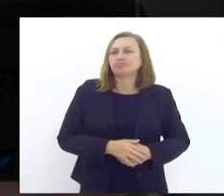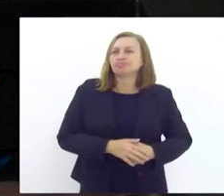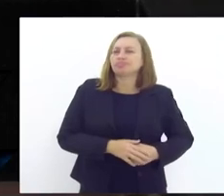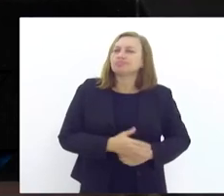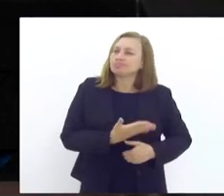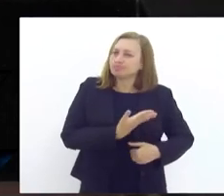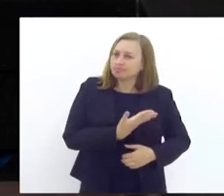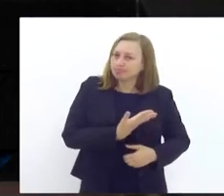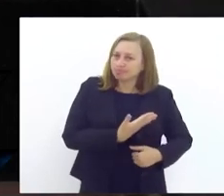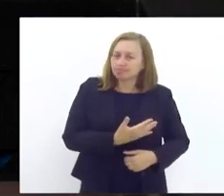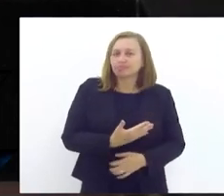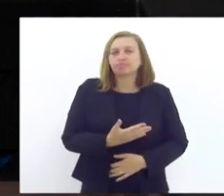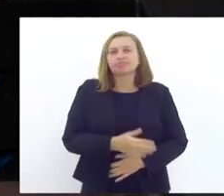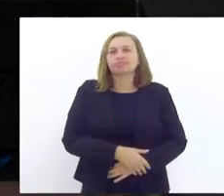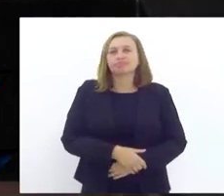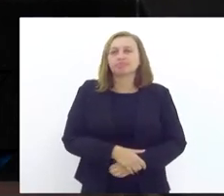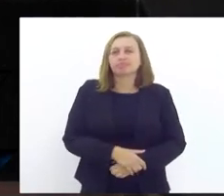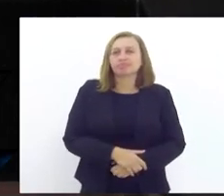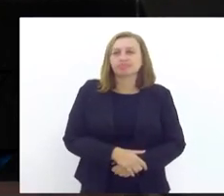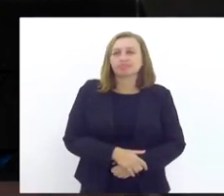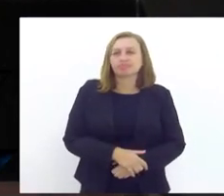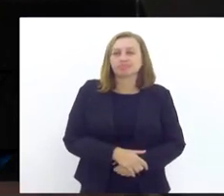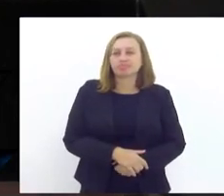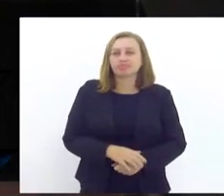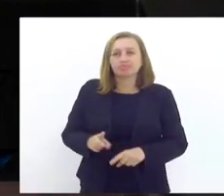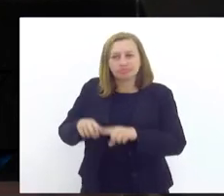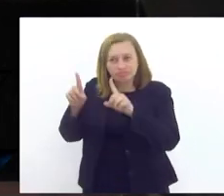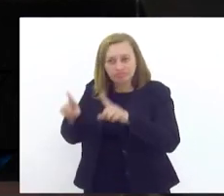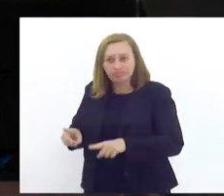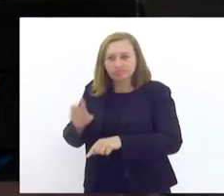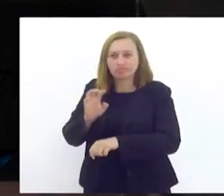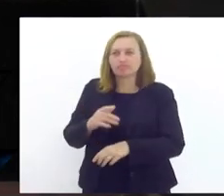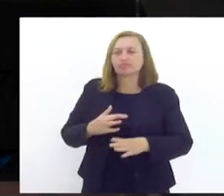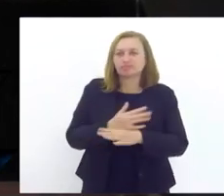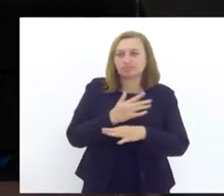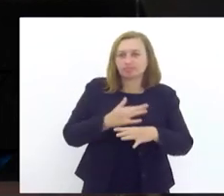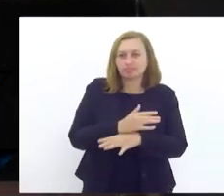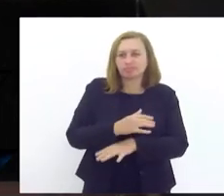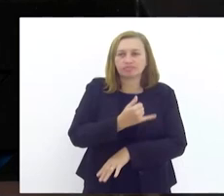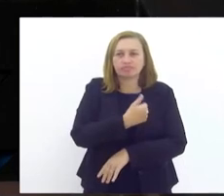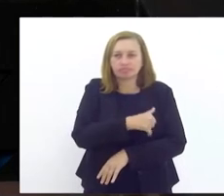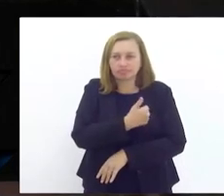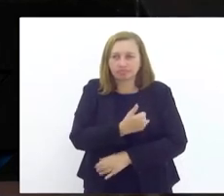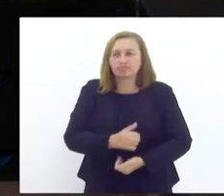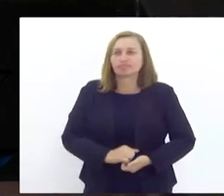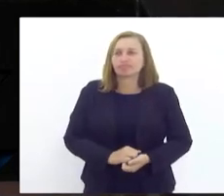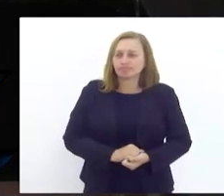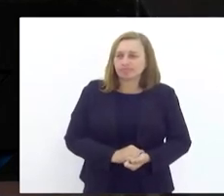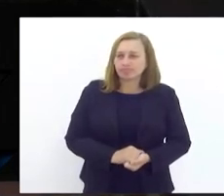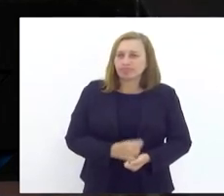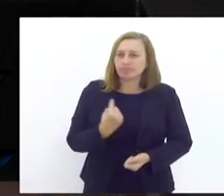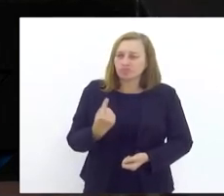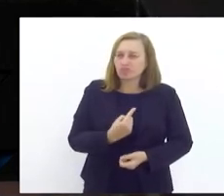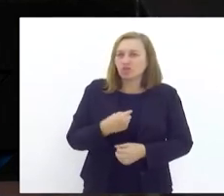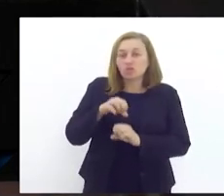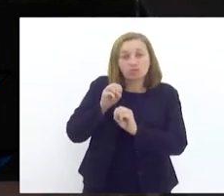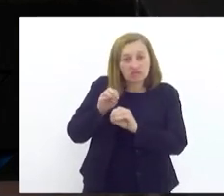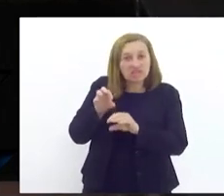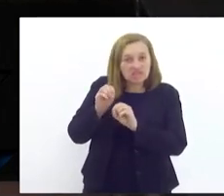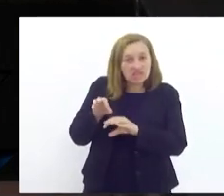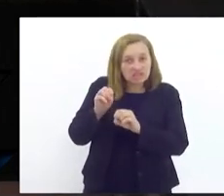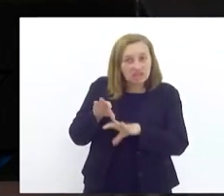e meus amigos e minhas amigas servidores da cidade de São João de Meriti nós vamos ensinar